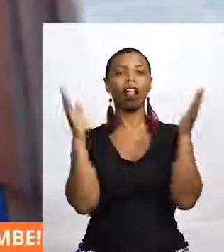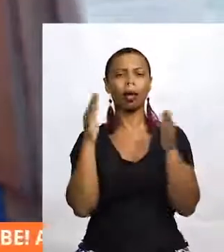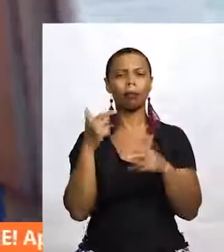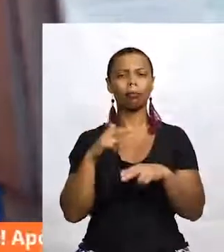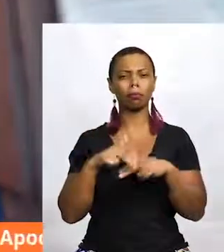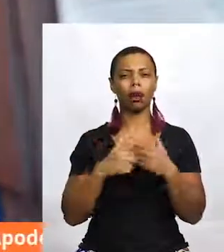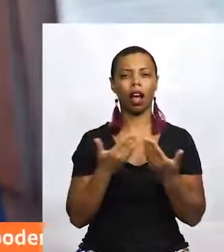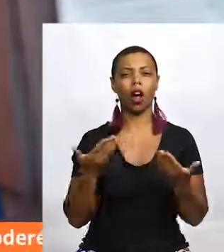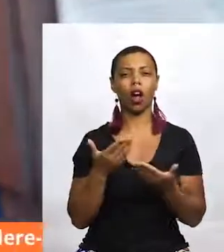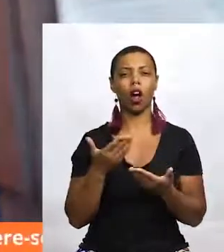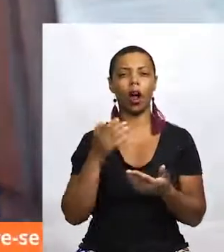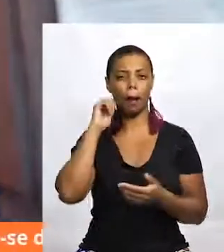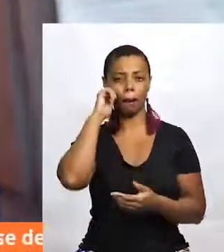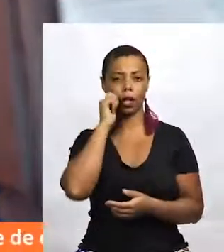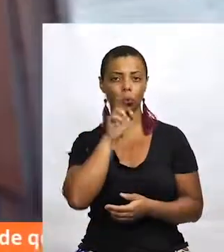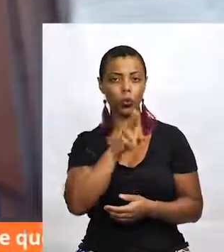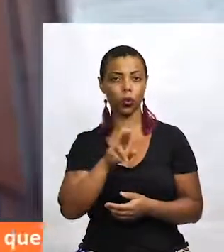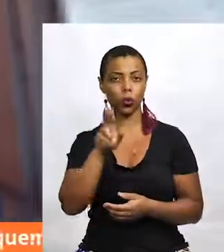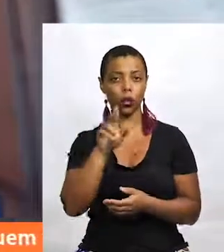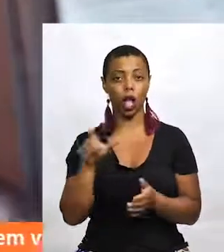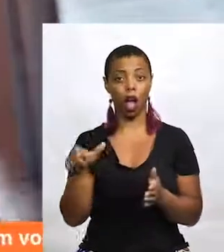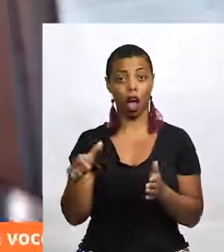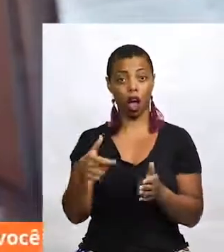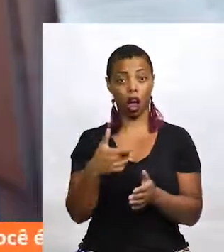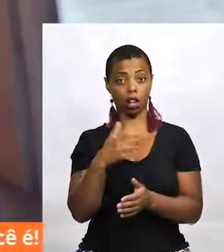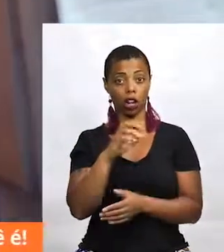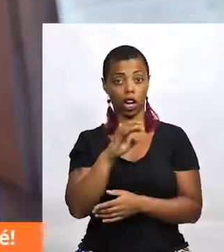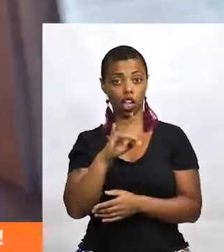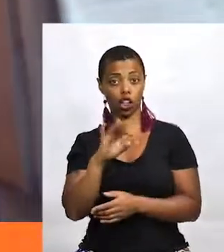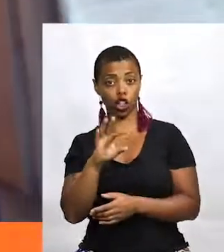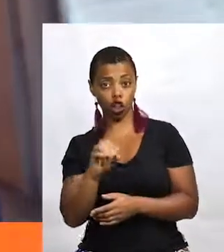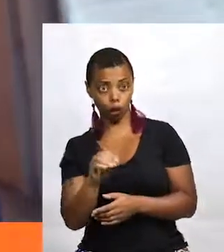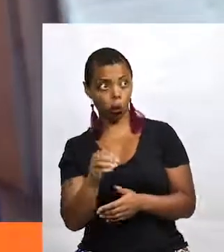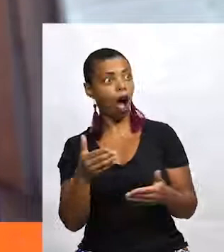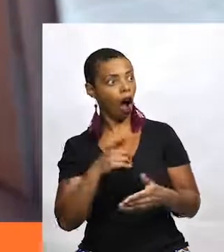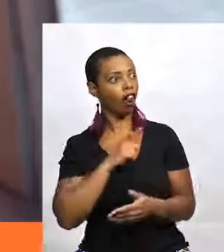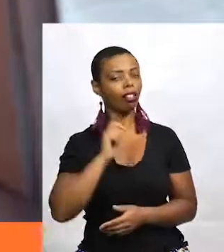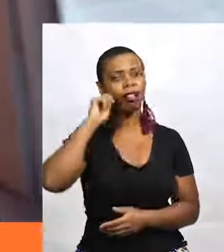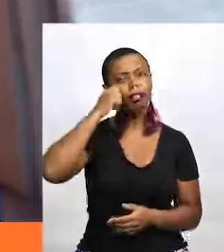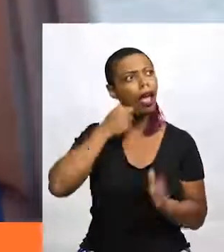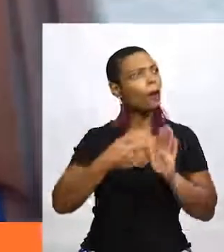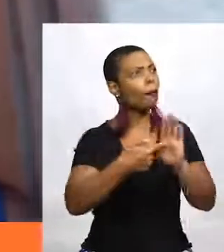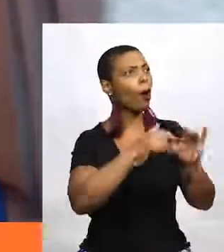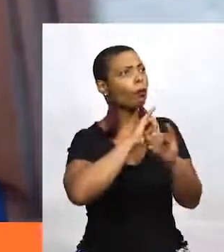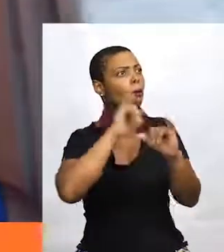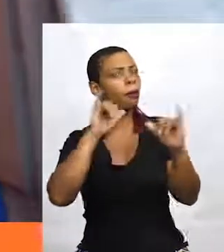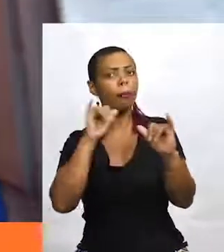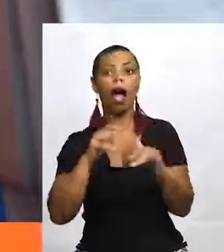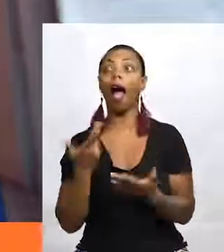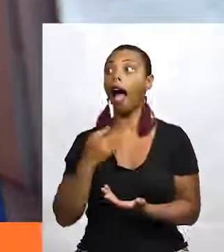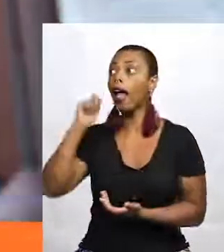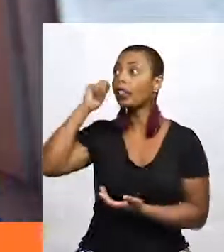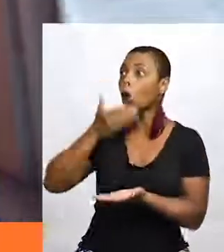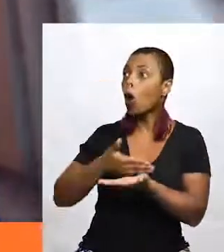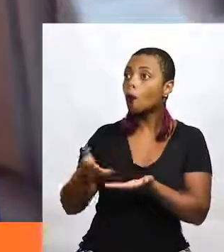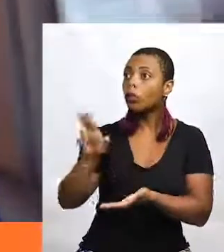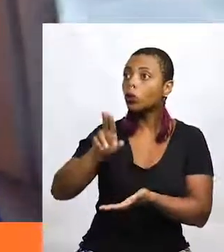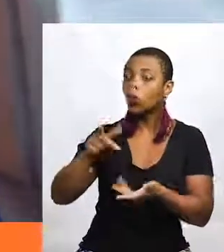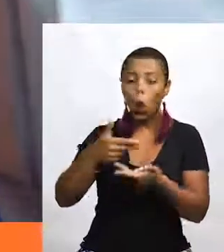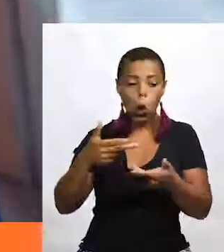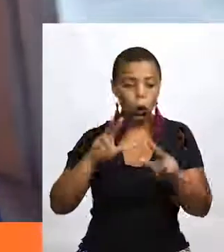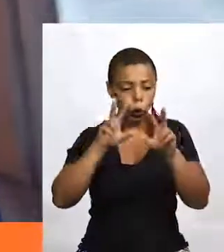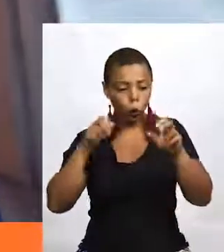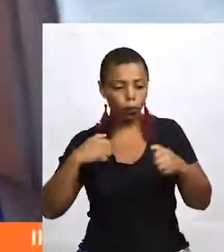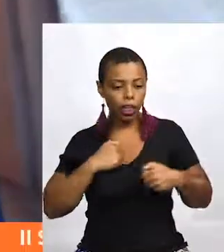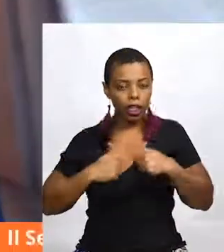crédito, porque agora você vê propaganda de cartão de crédito com negro, para que negro fosse considerado usuário de produtos de higiene. É só